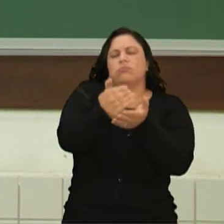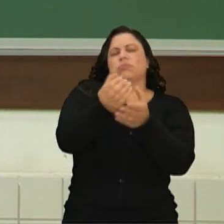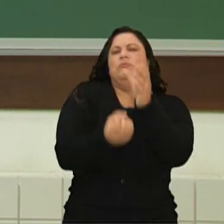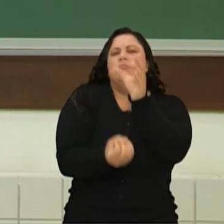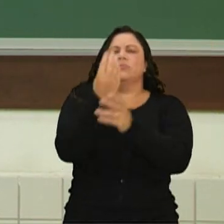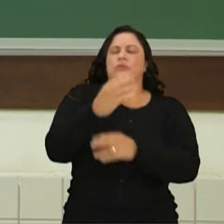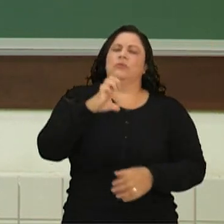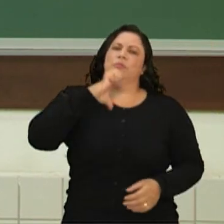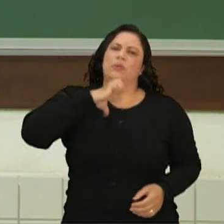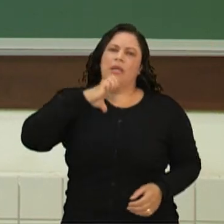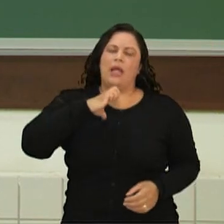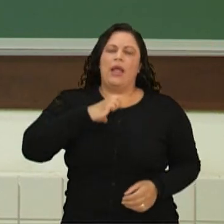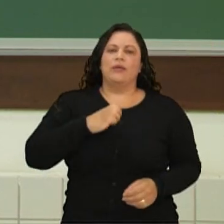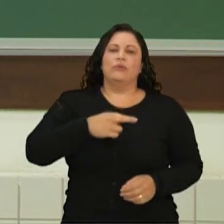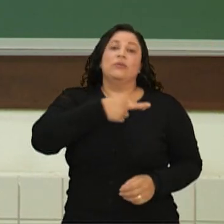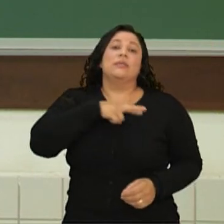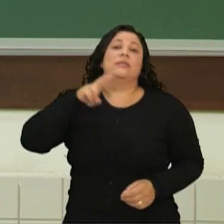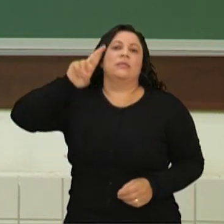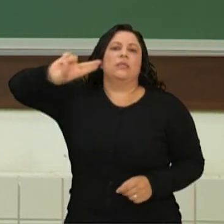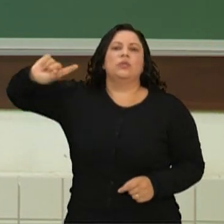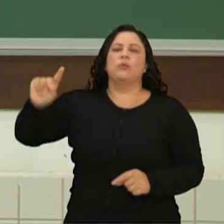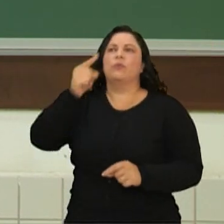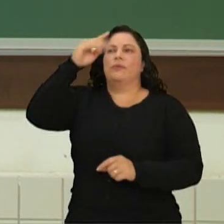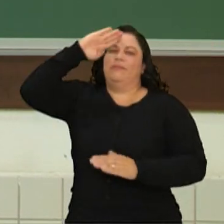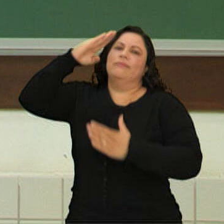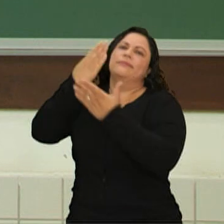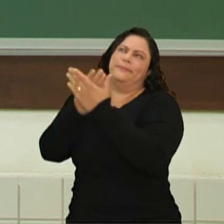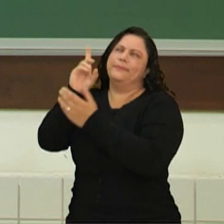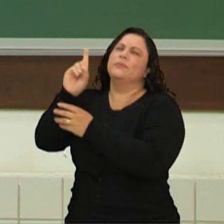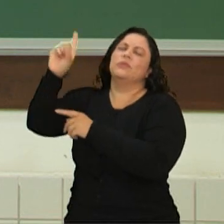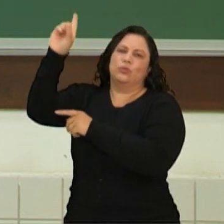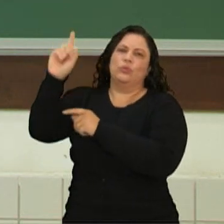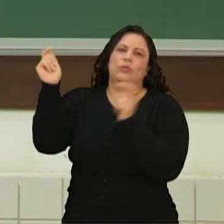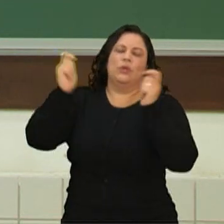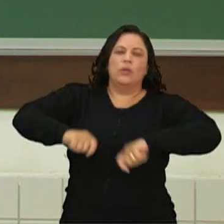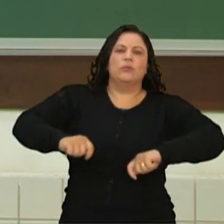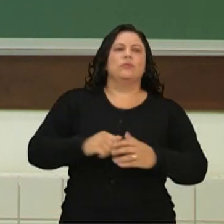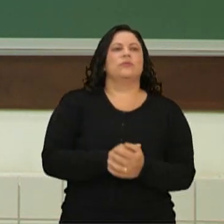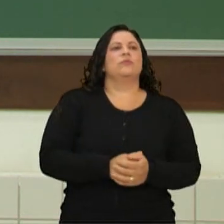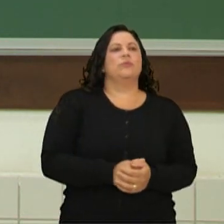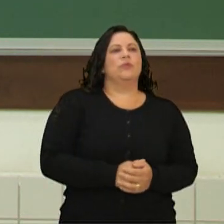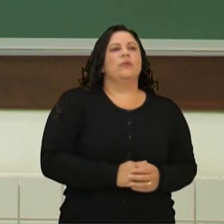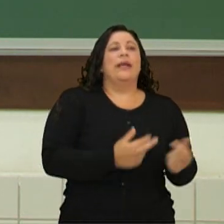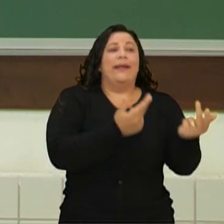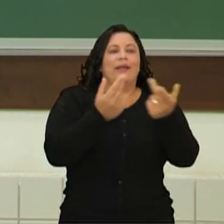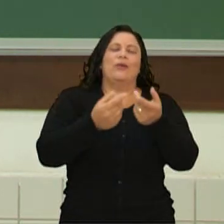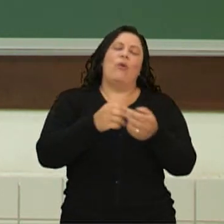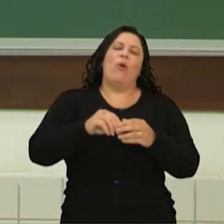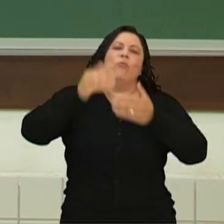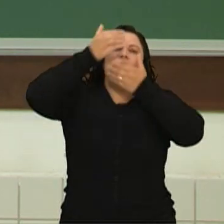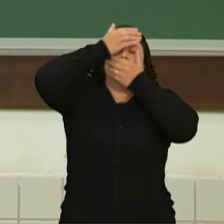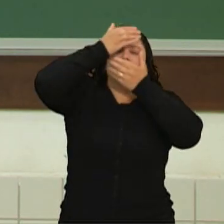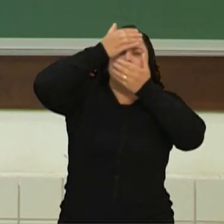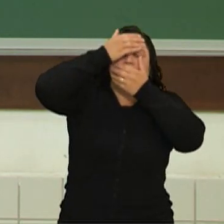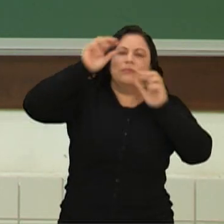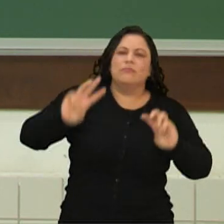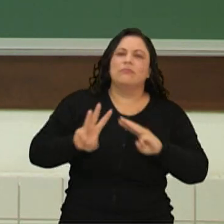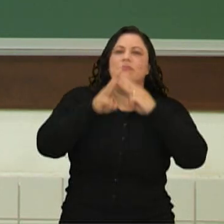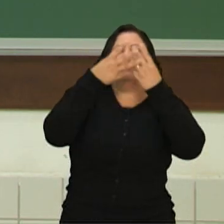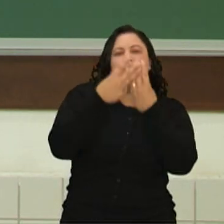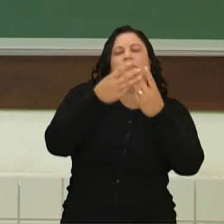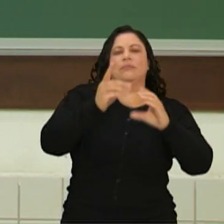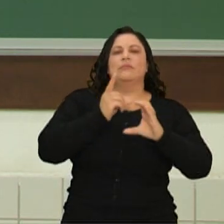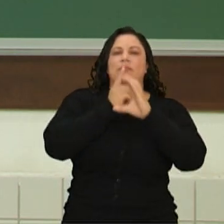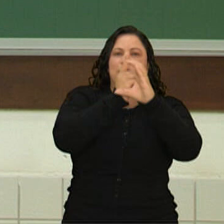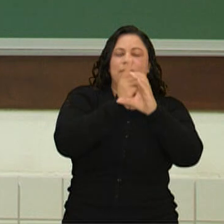religiões monoteístas de matriz ocidental, como o judaísmo, o cristianismo e o islamismo, bem como esses preceitos